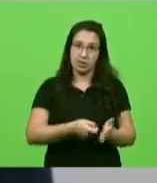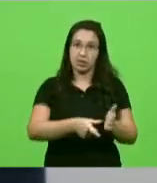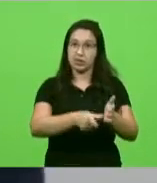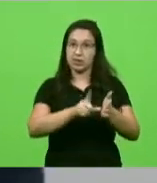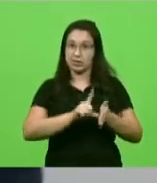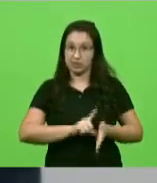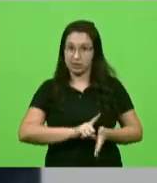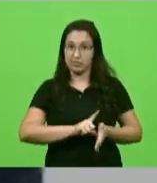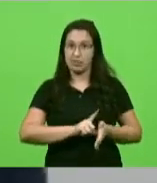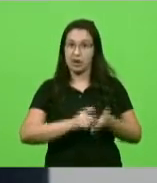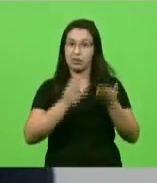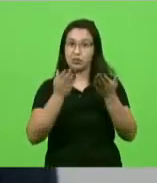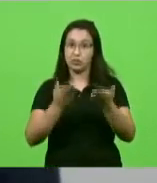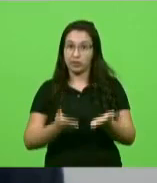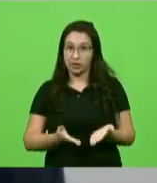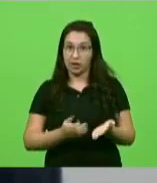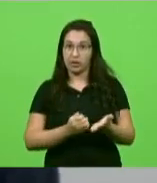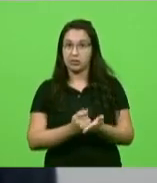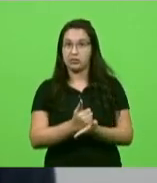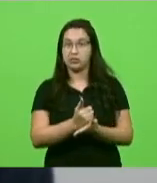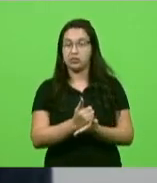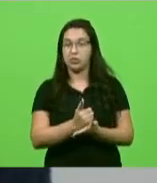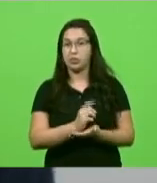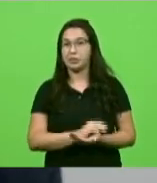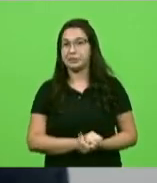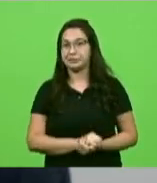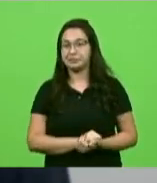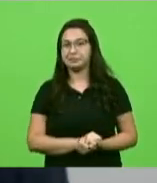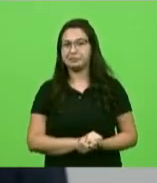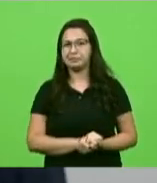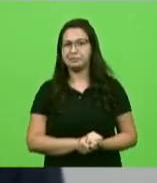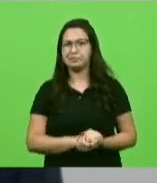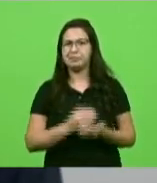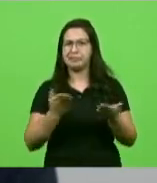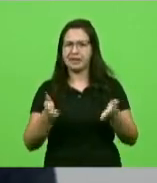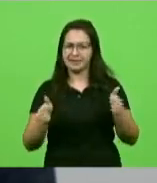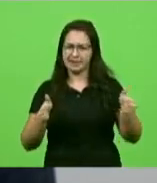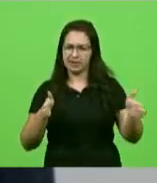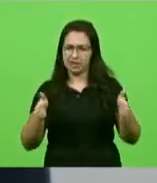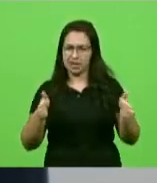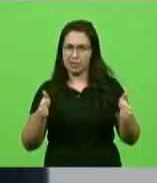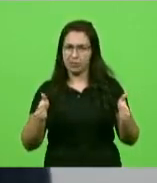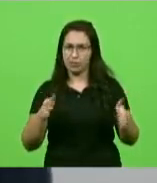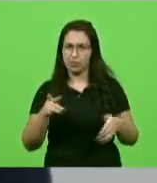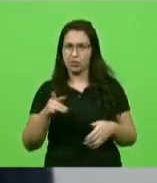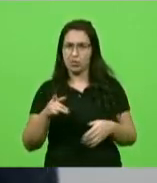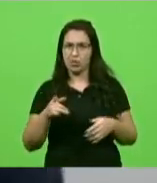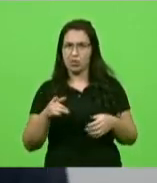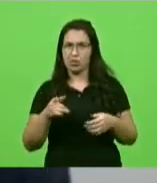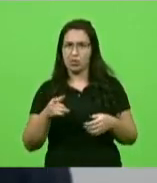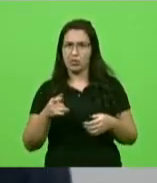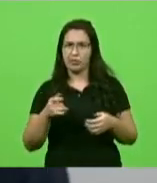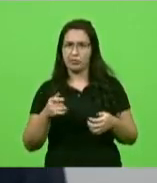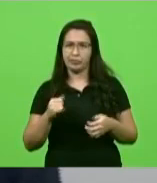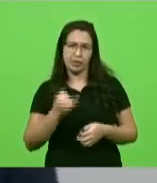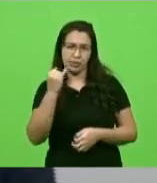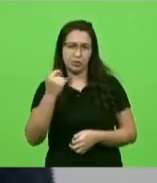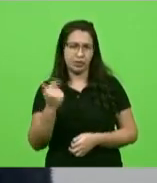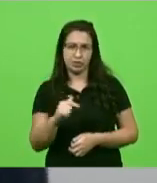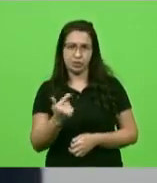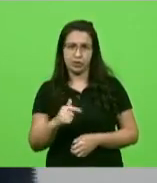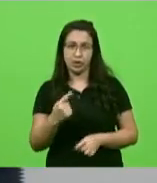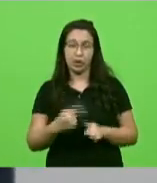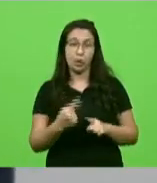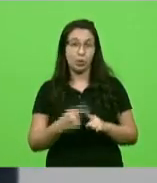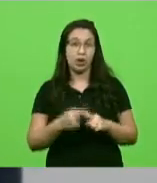antecipado da questionada aquisição. Esse marco temporal é relevante, pois a informação prestada por sua excelência